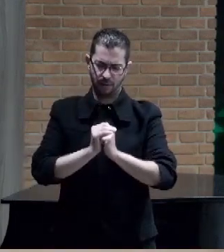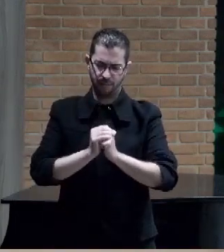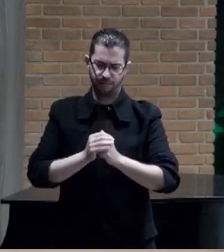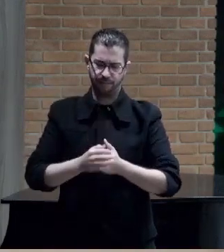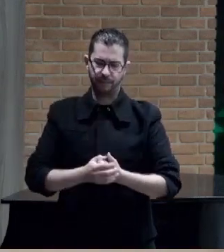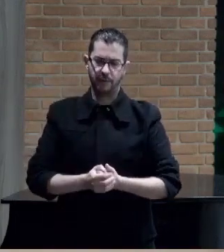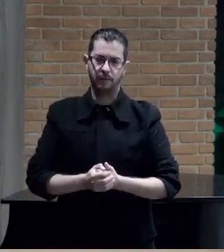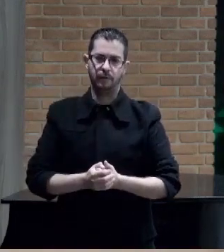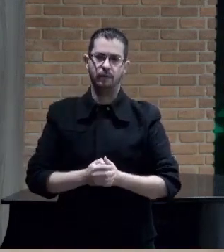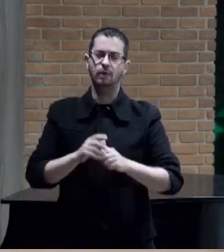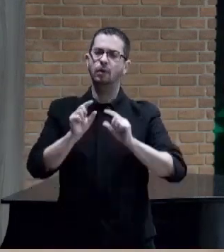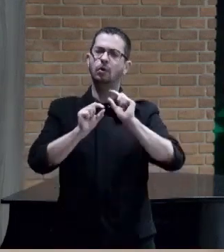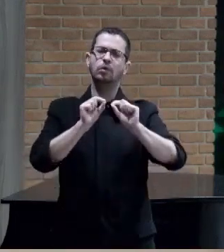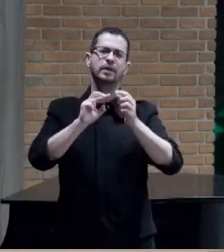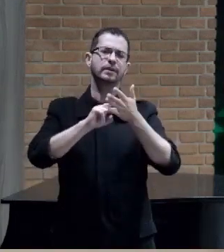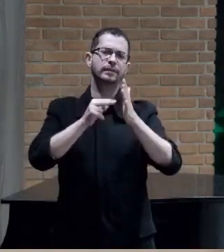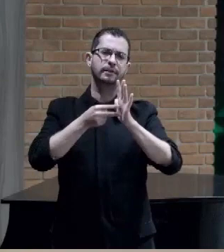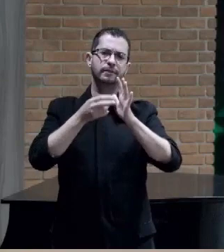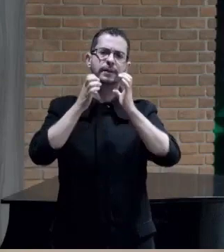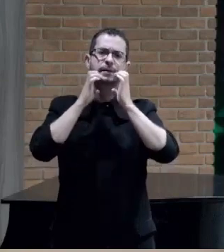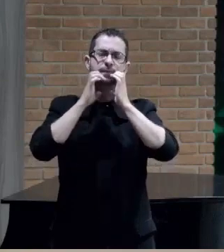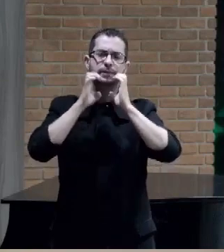O que é o Evangelho?